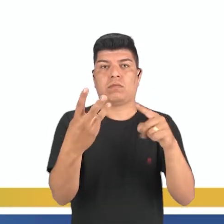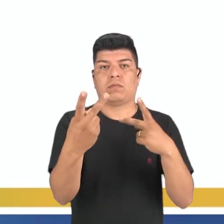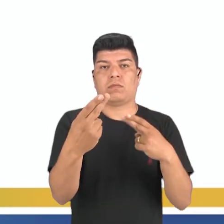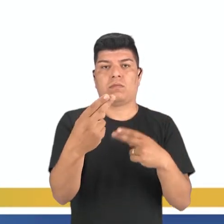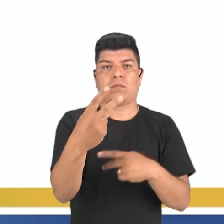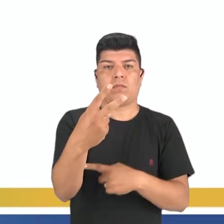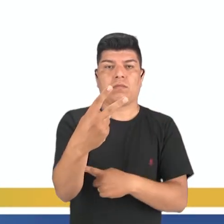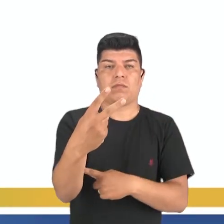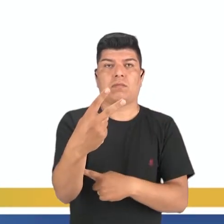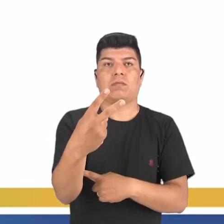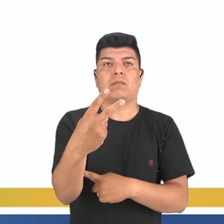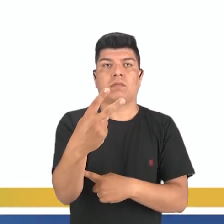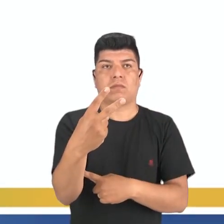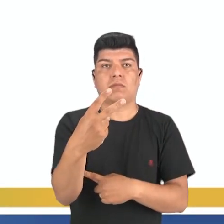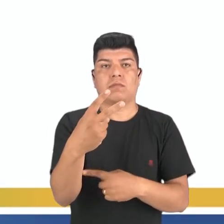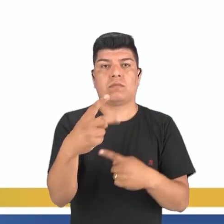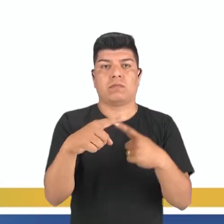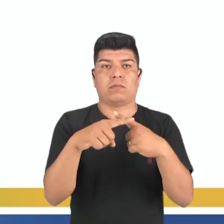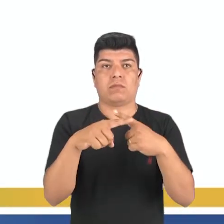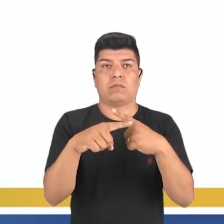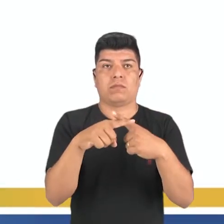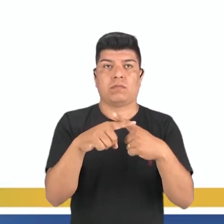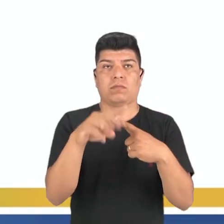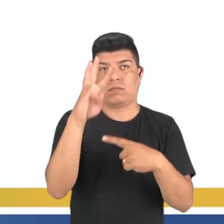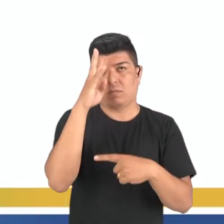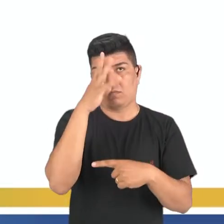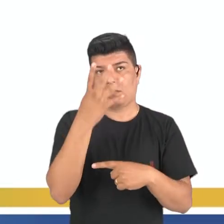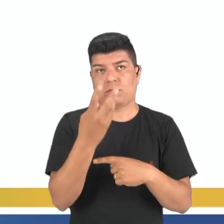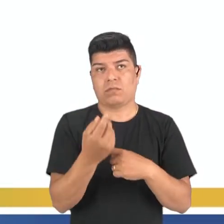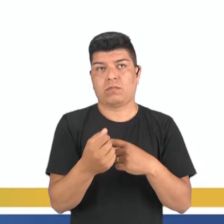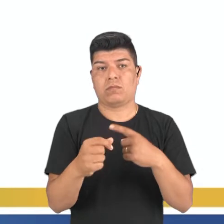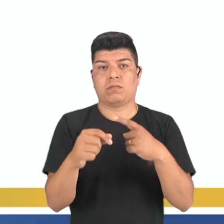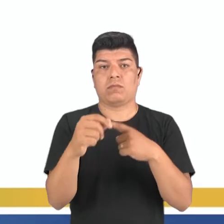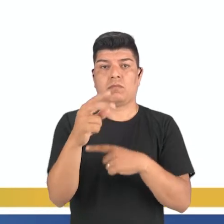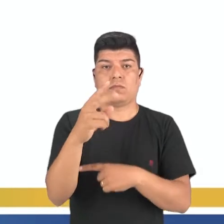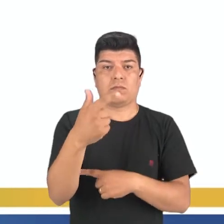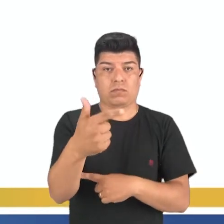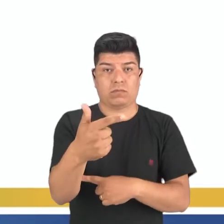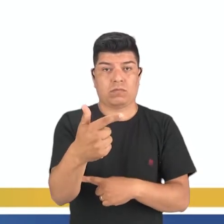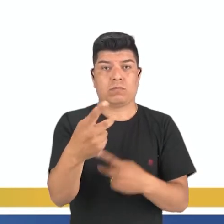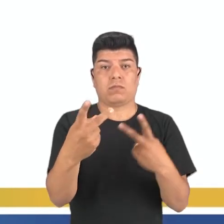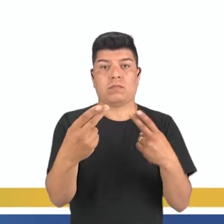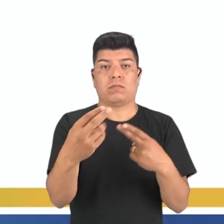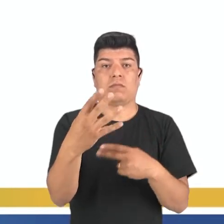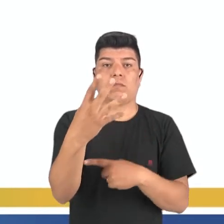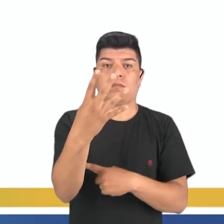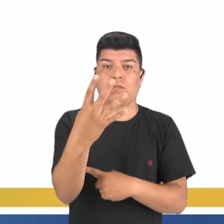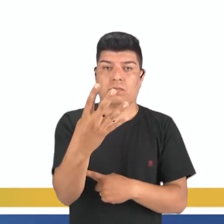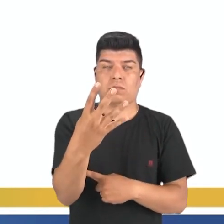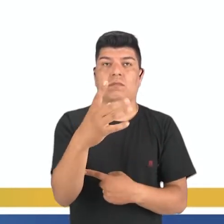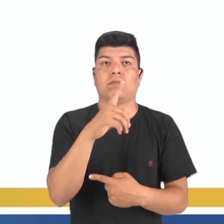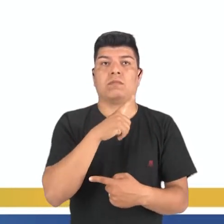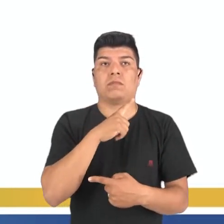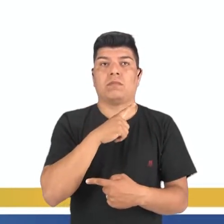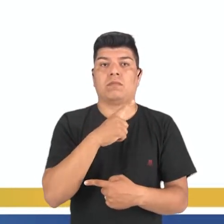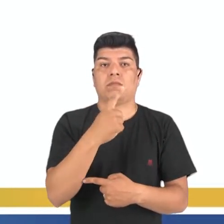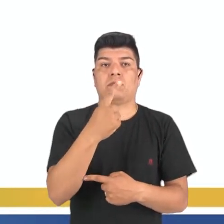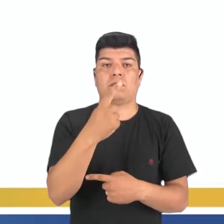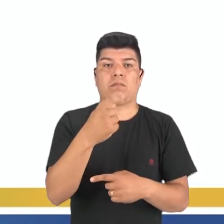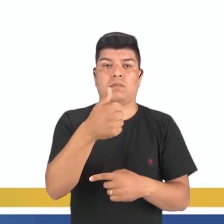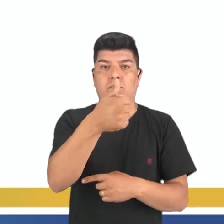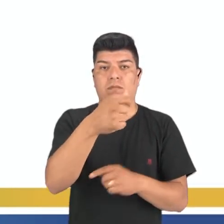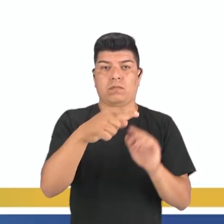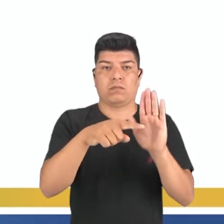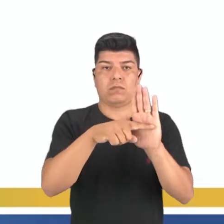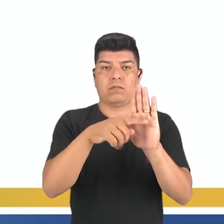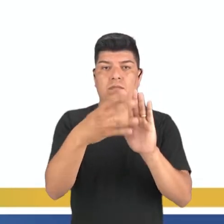dá 2, e agora eu multiplico este resultado por 2, que dá 4. E agora eu tenho 1 menos 4 sobre